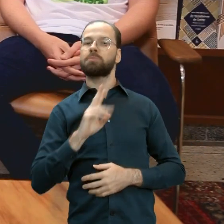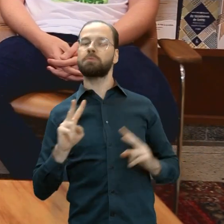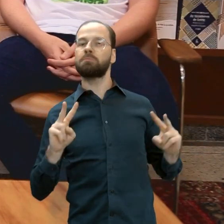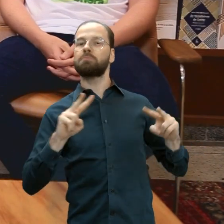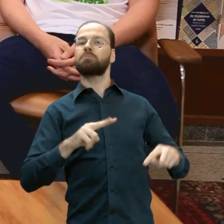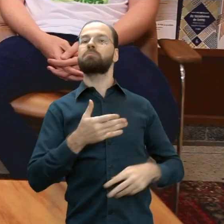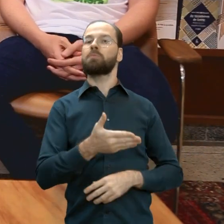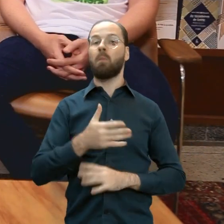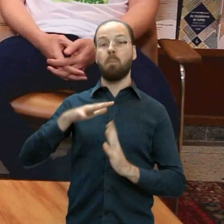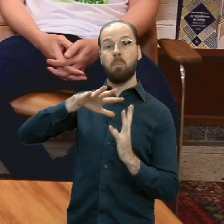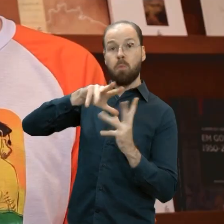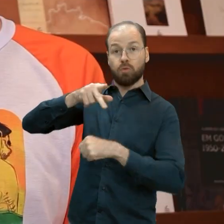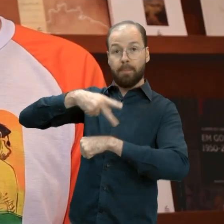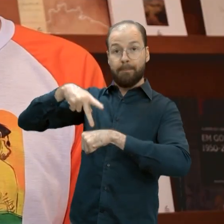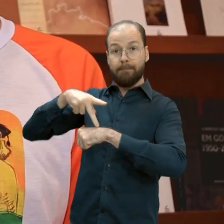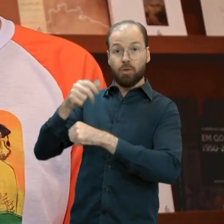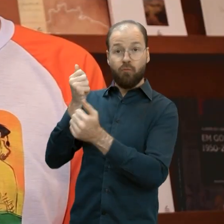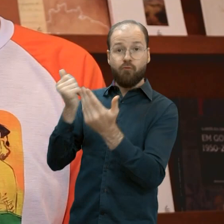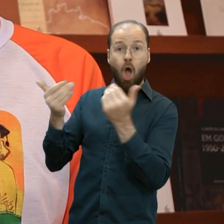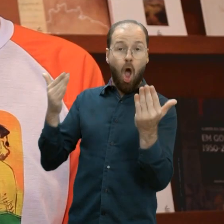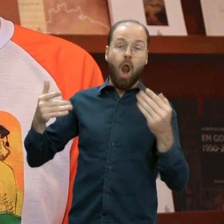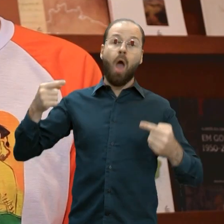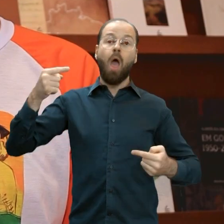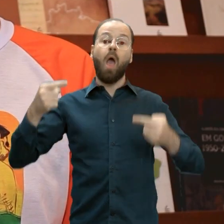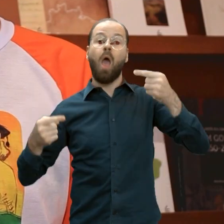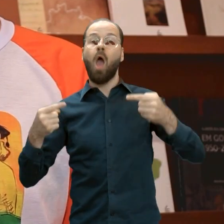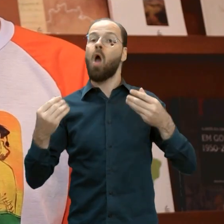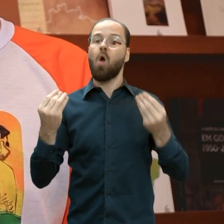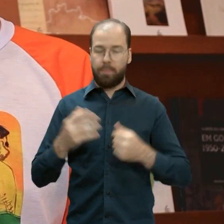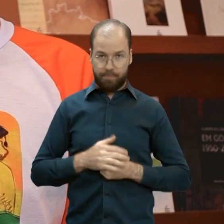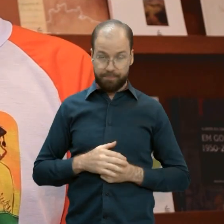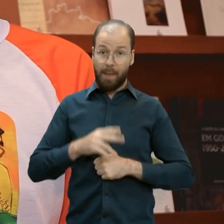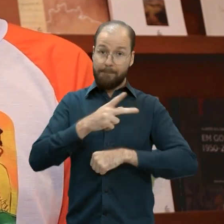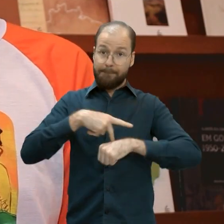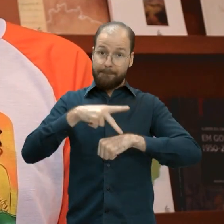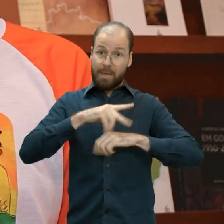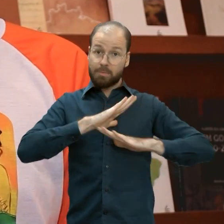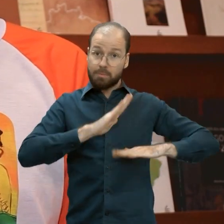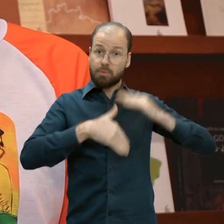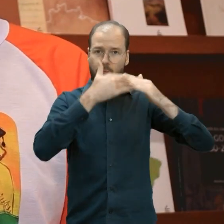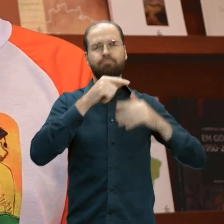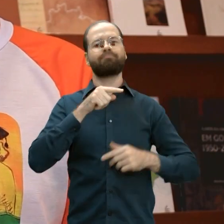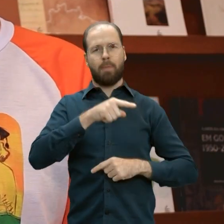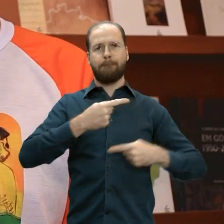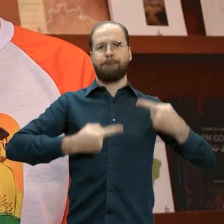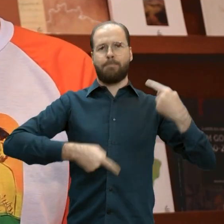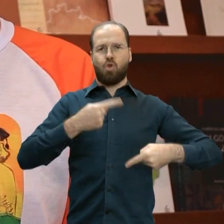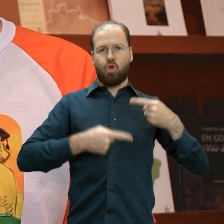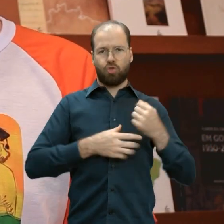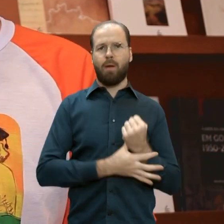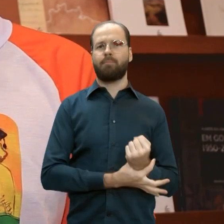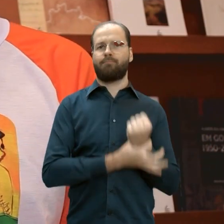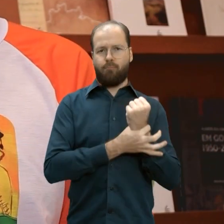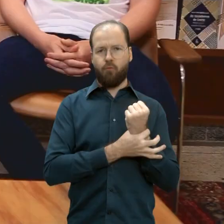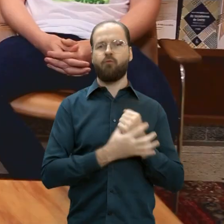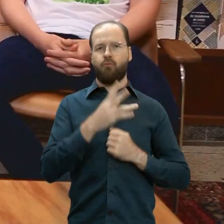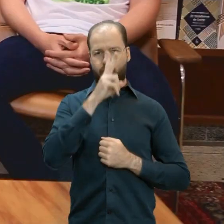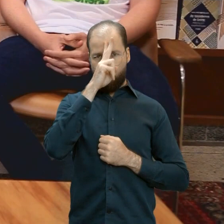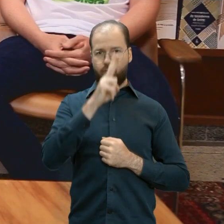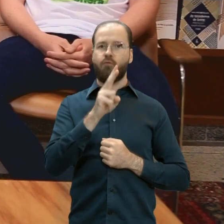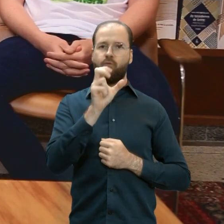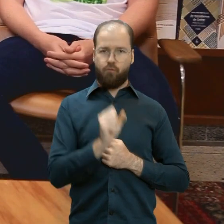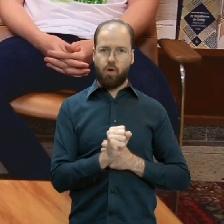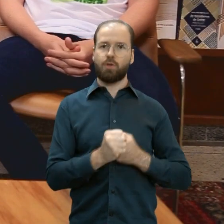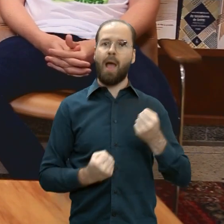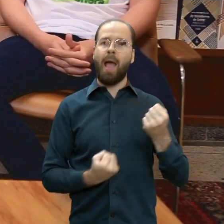cenário internacional? Os grandes países desenvolvidos têm uma política agrícola muito forte, uma política muito forte de apoio às suas empresas. O Brasil